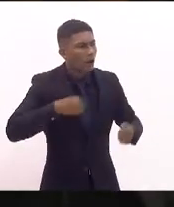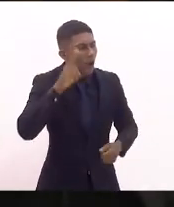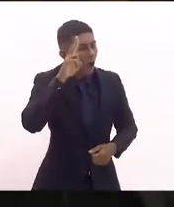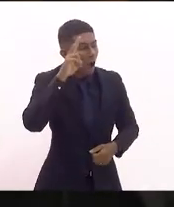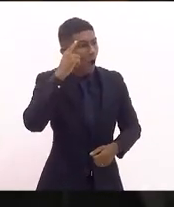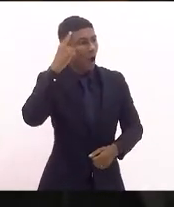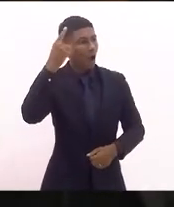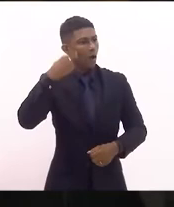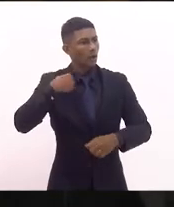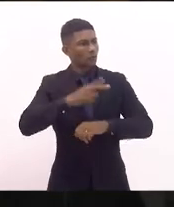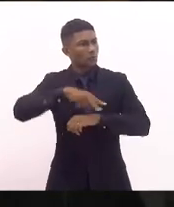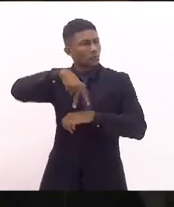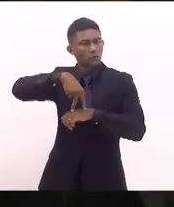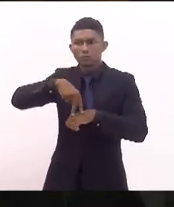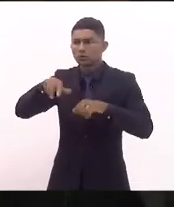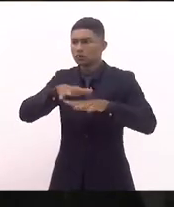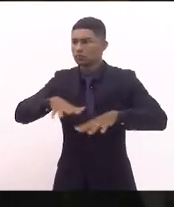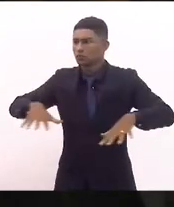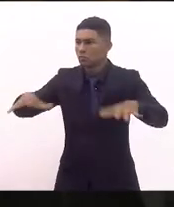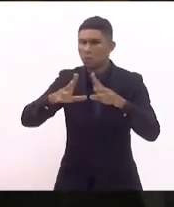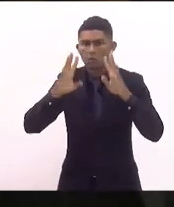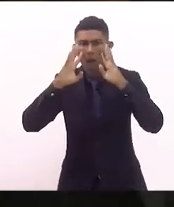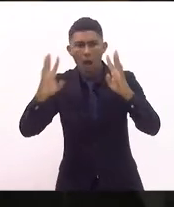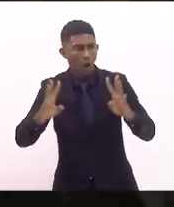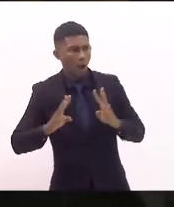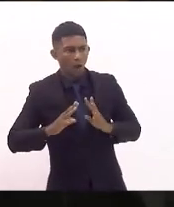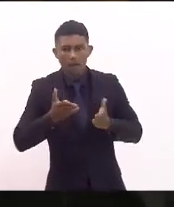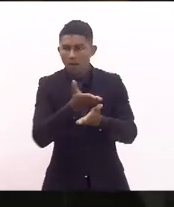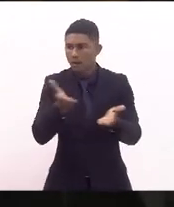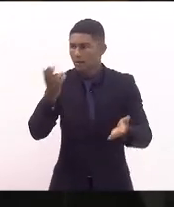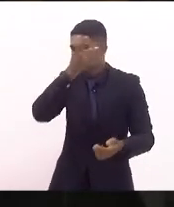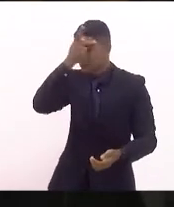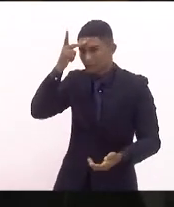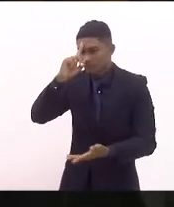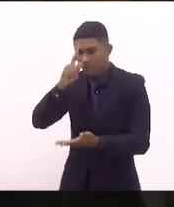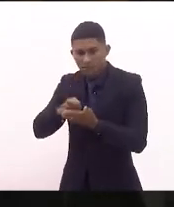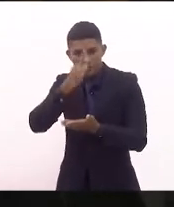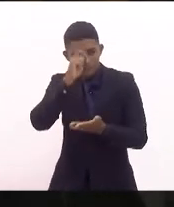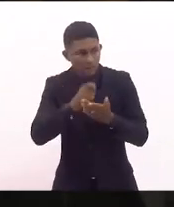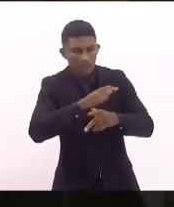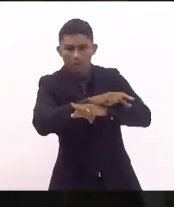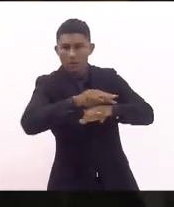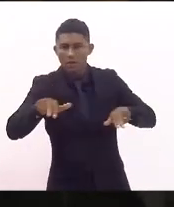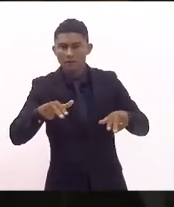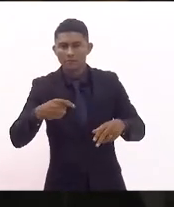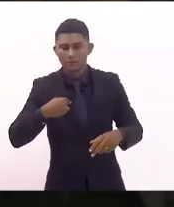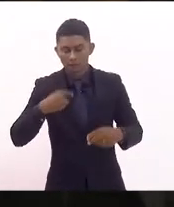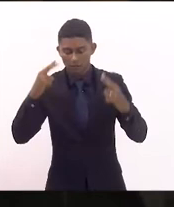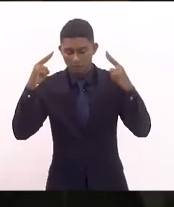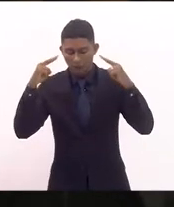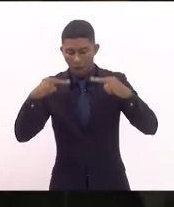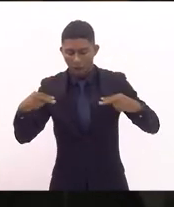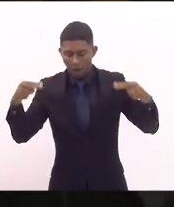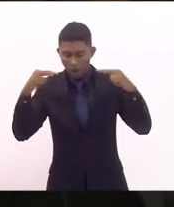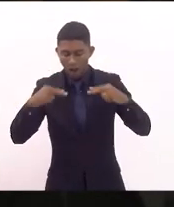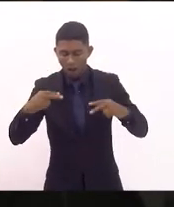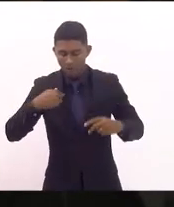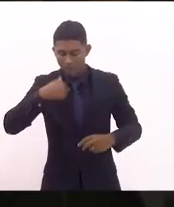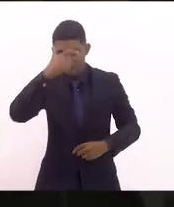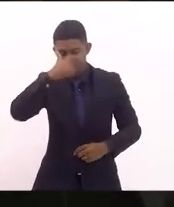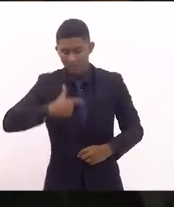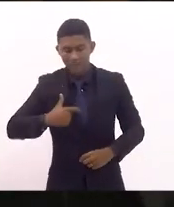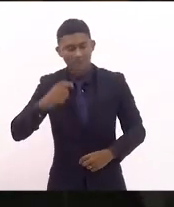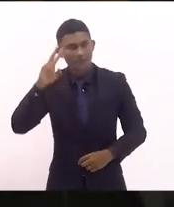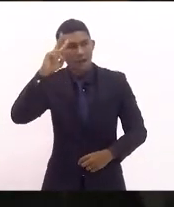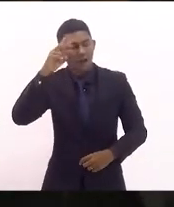ouvida, exatamente por pessoas que tomam decisões. Olhei para mim, me reconheci,